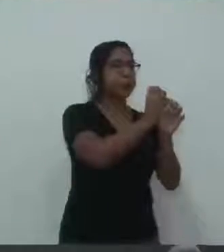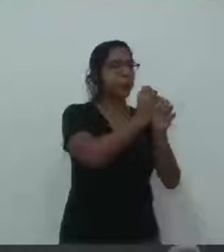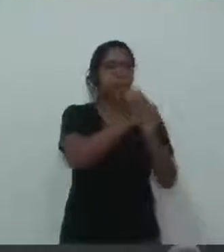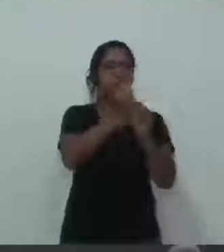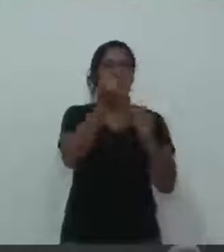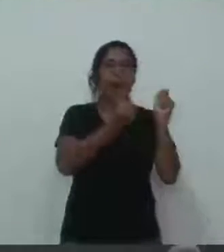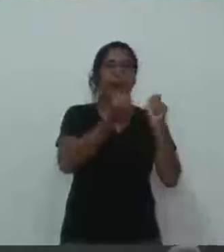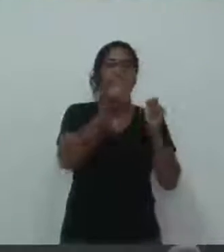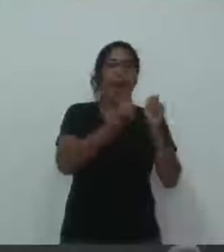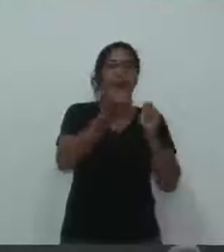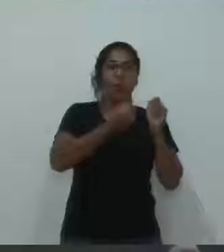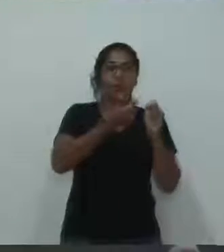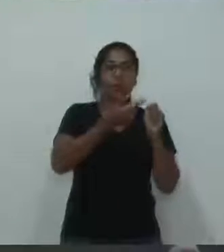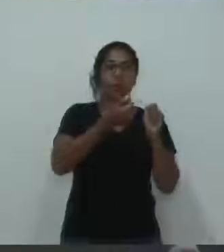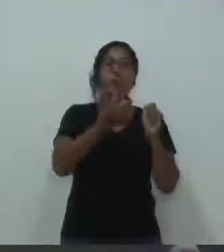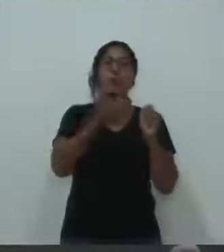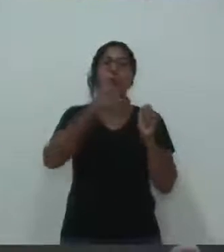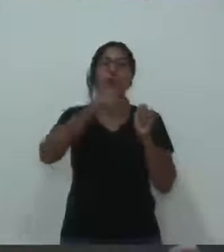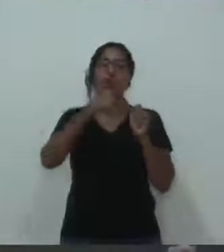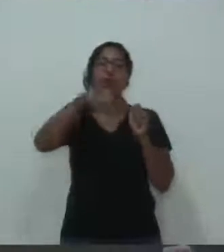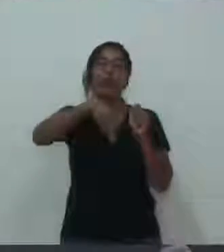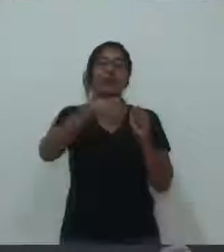em 2018